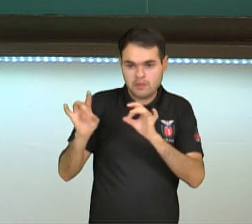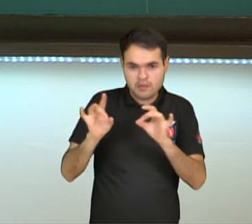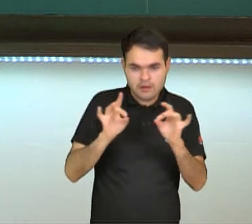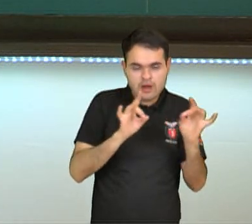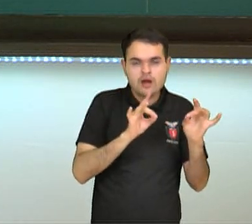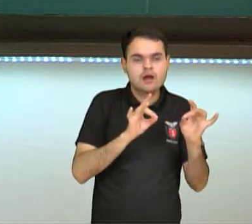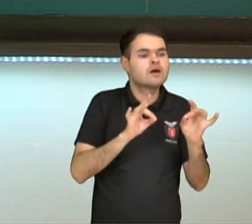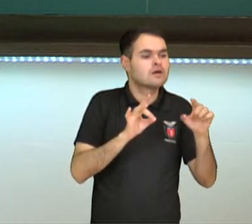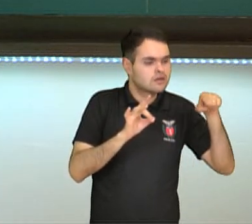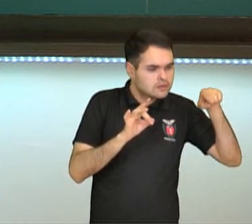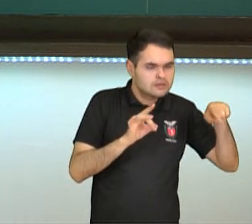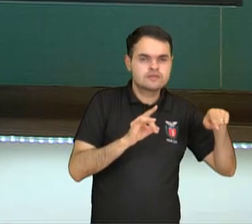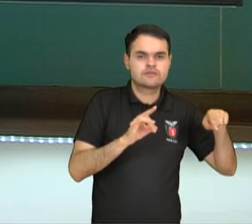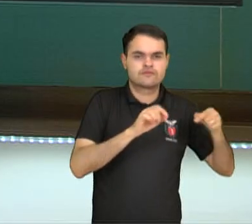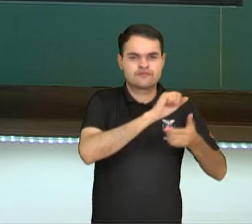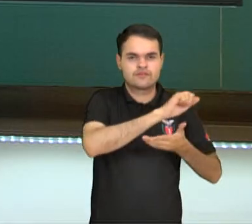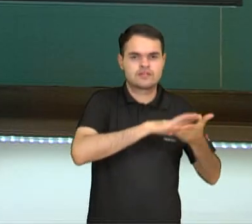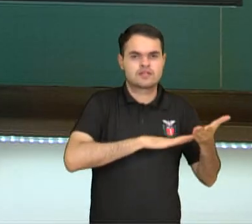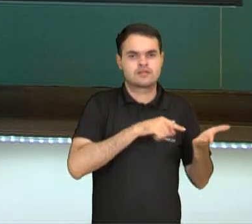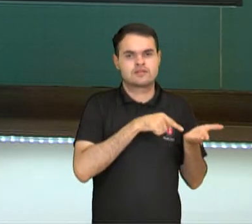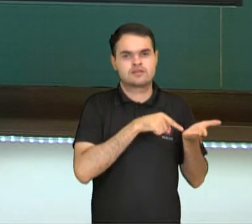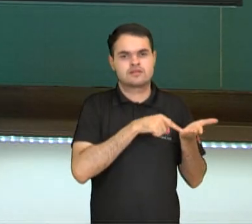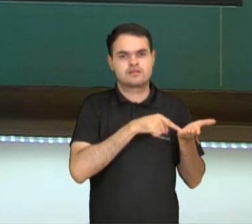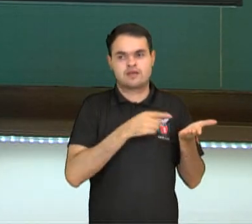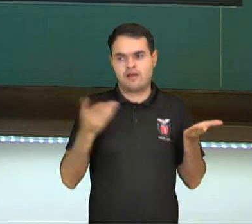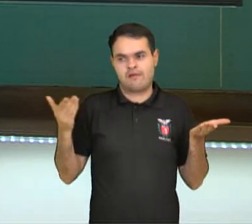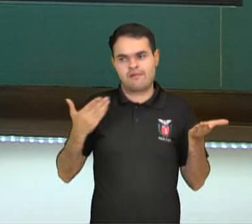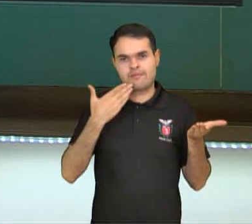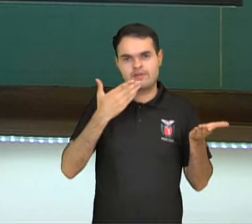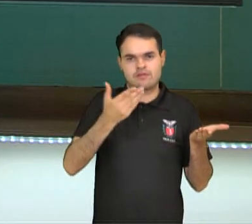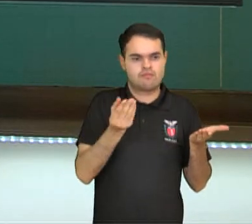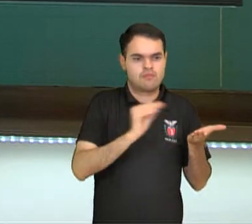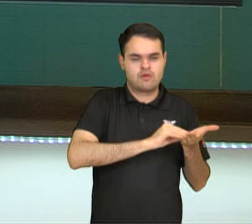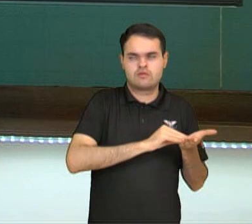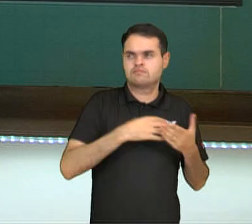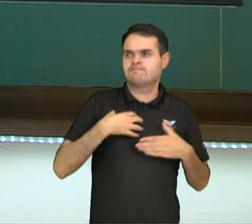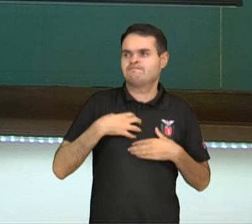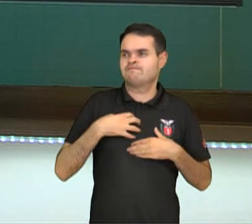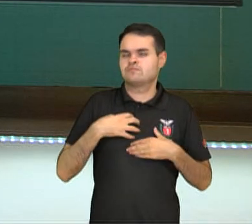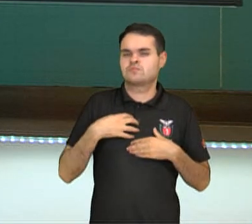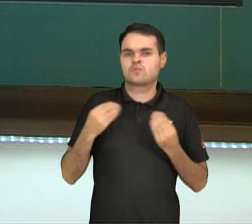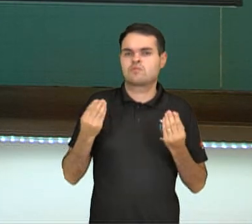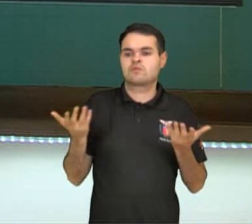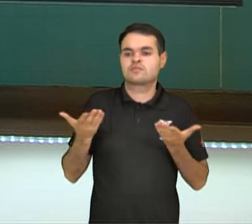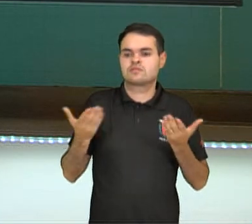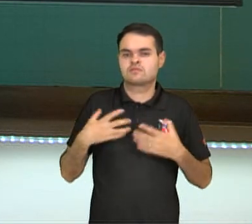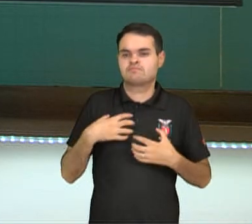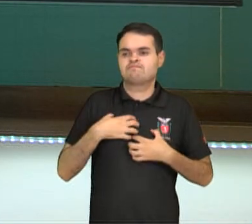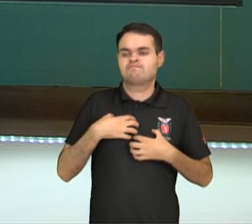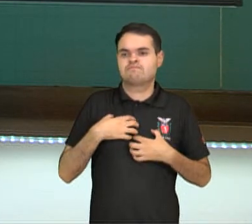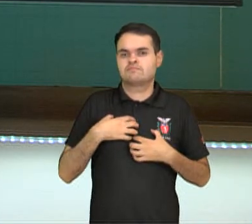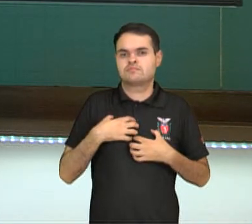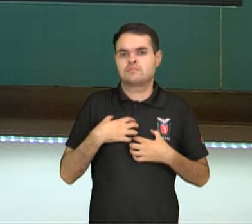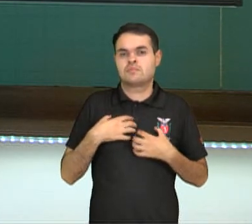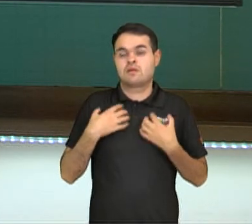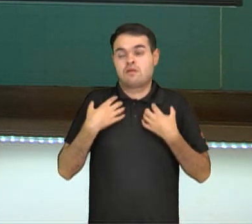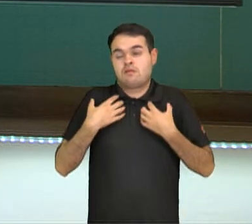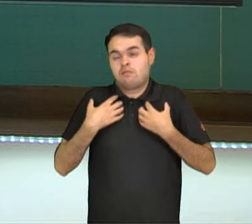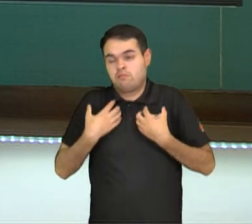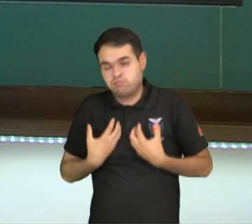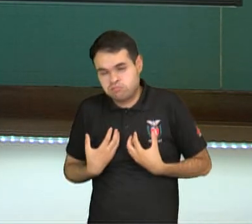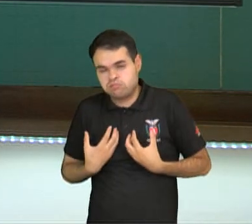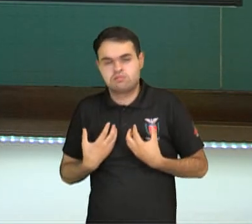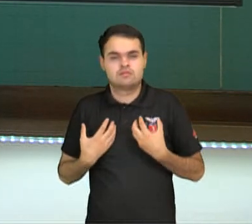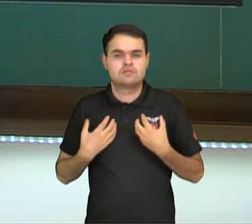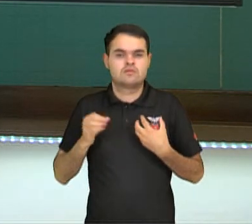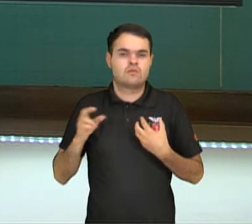exercício, aí sim você vai fazer um registro de como que você está se sentindo, se você está muito